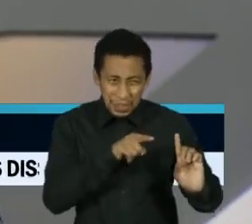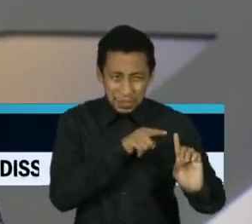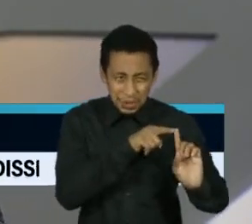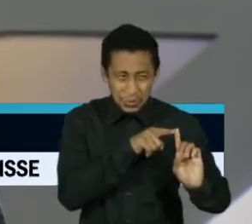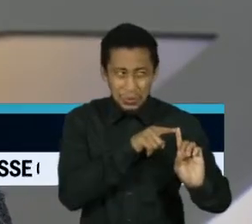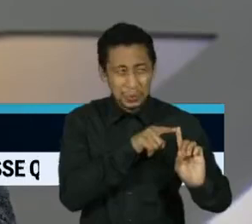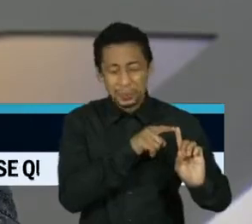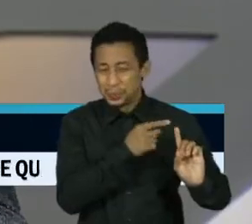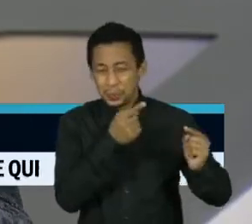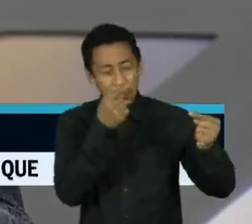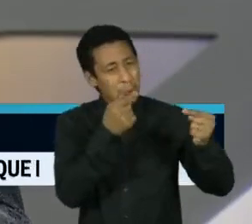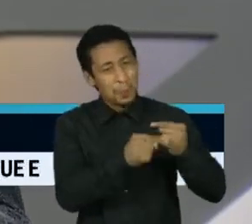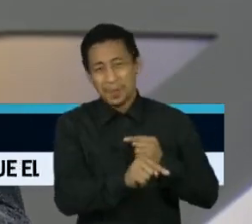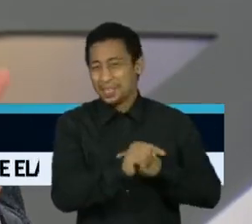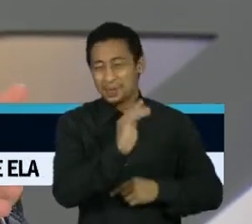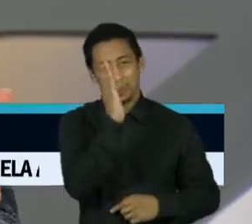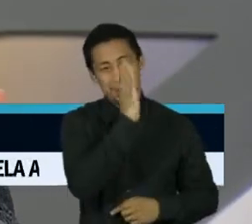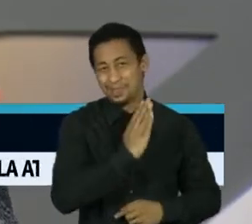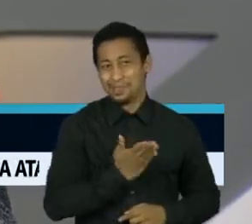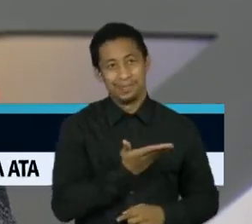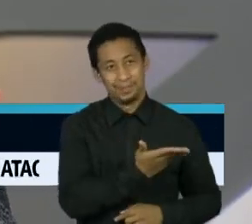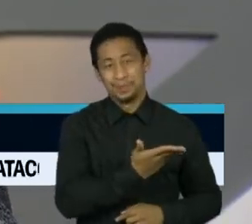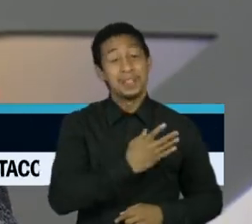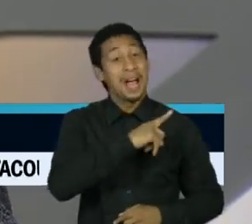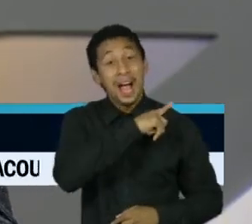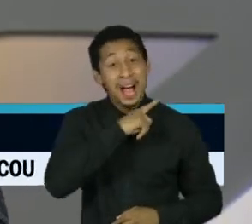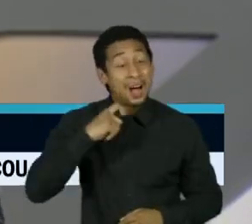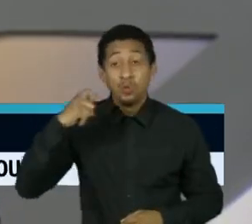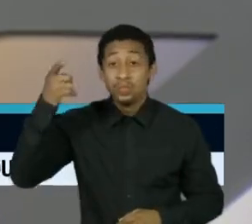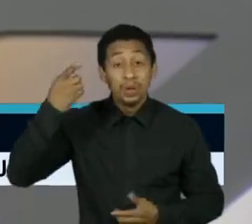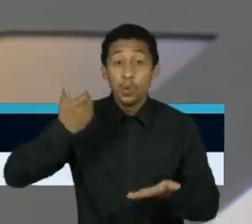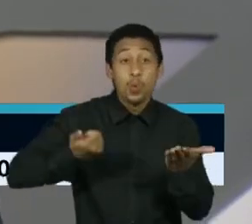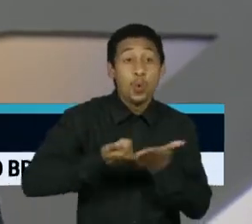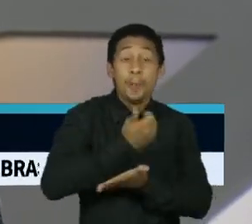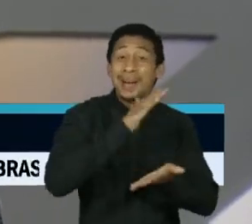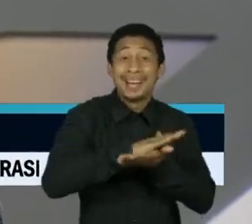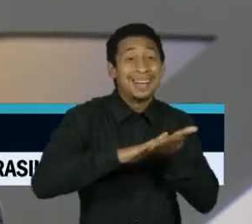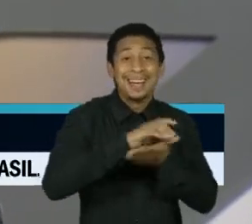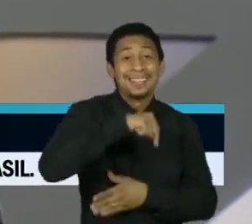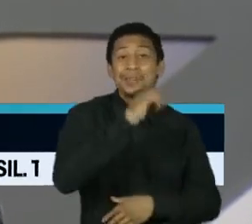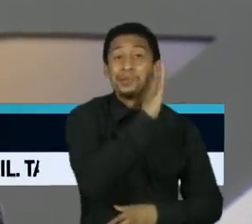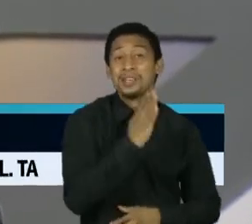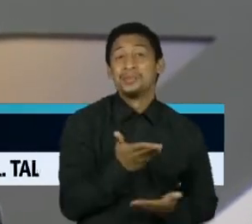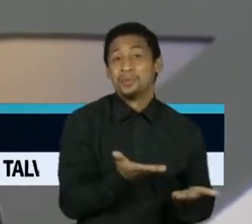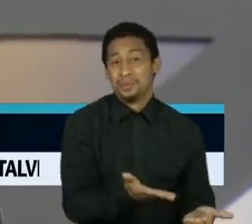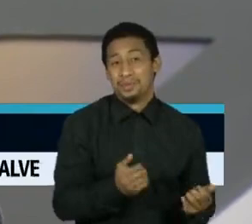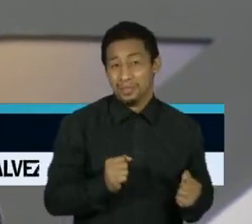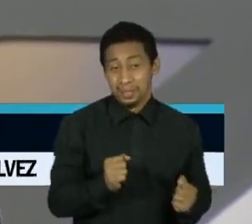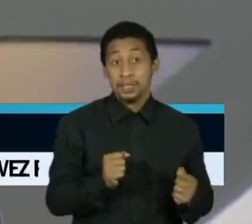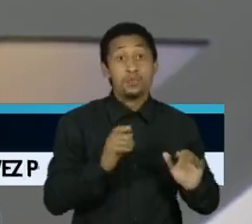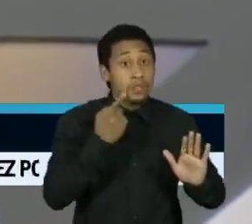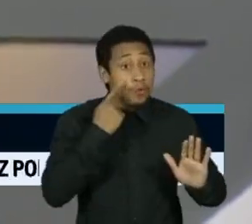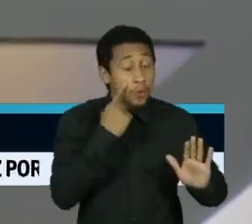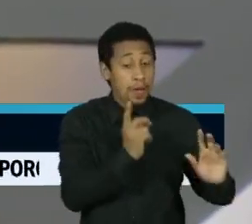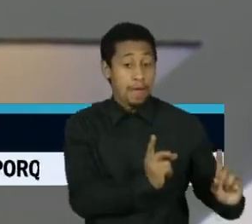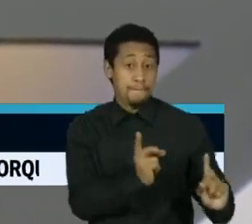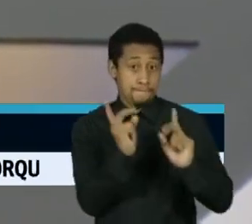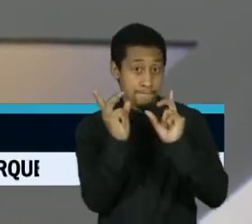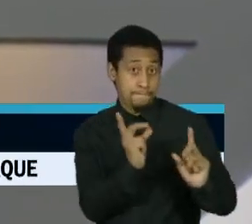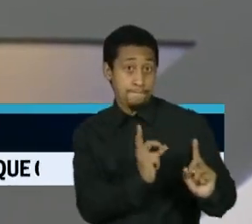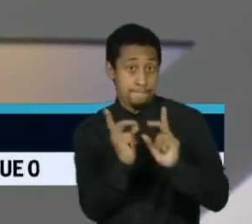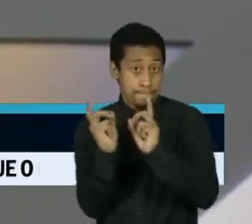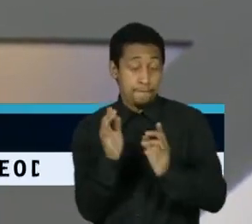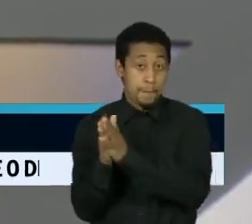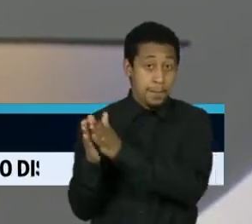a Rússia não é um cliente fundamental do Brasil. Se a gente pegar as exportações brasileiras de janeiro